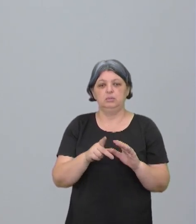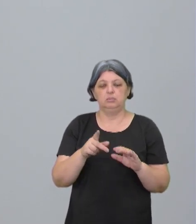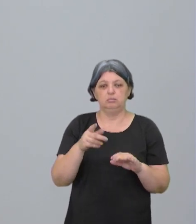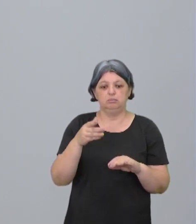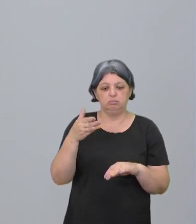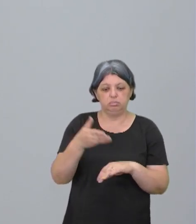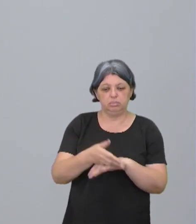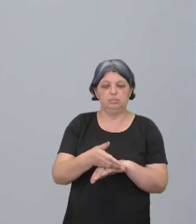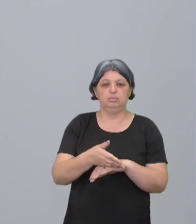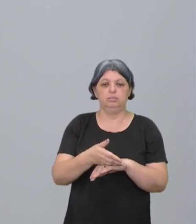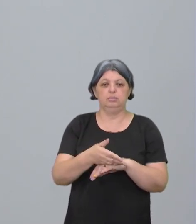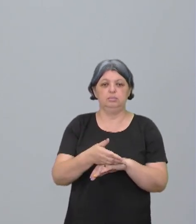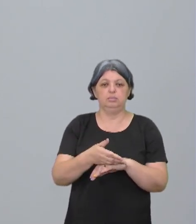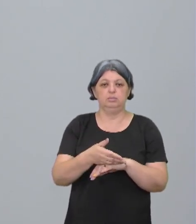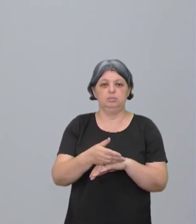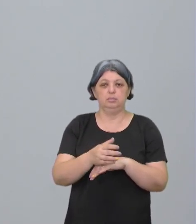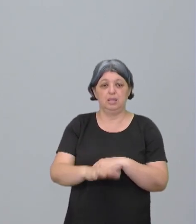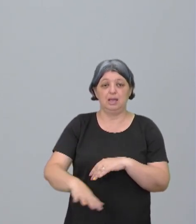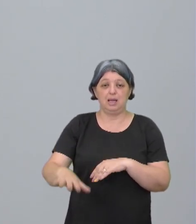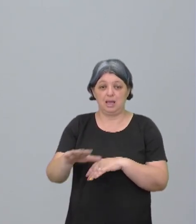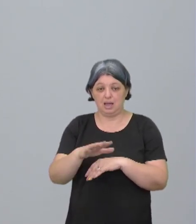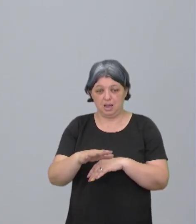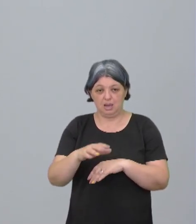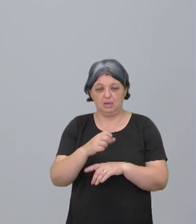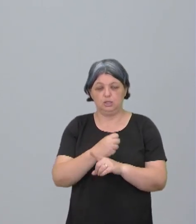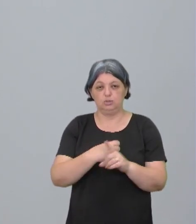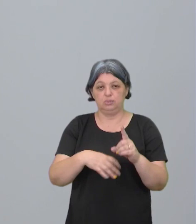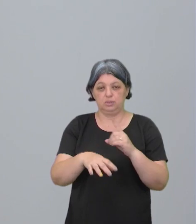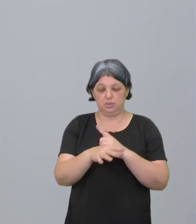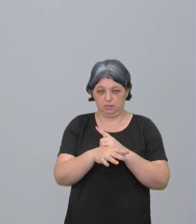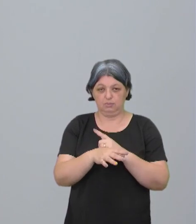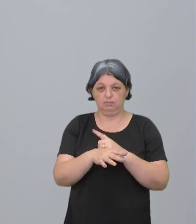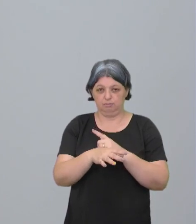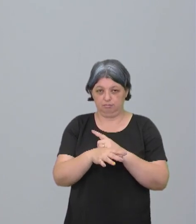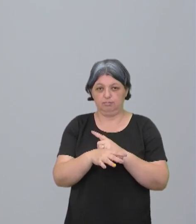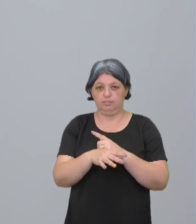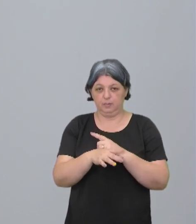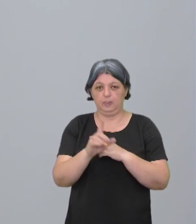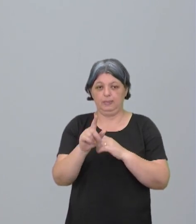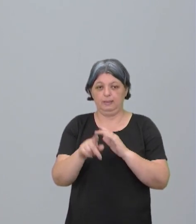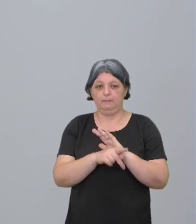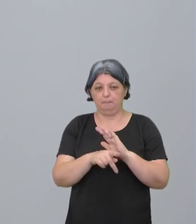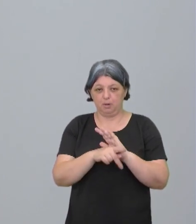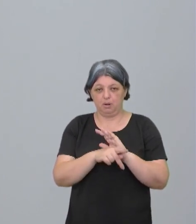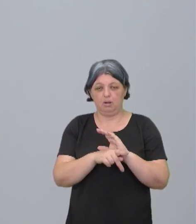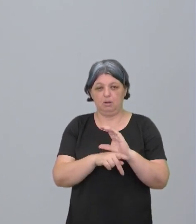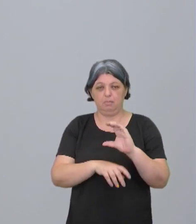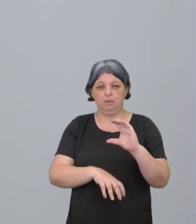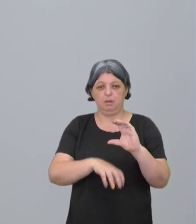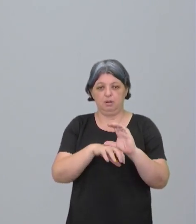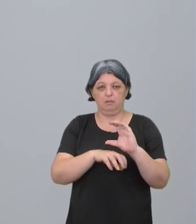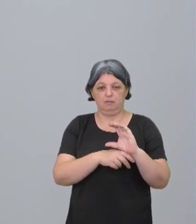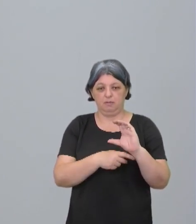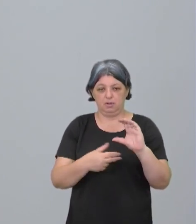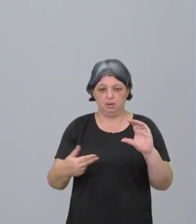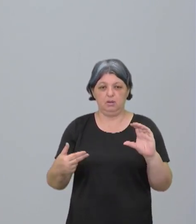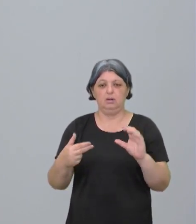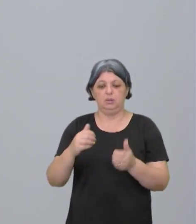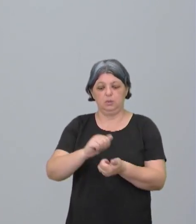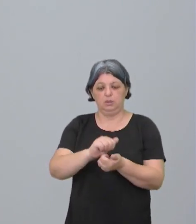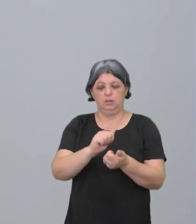vezes mais social, digamos assim, aí no Fauna e Qualidade do Solo a gente fala mais um pouquinho mais